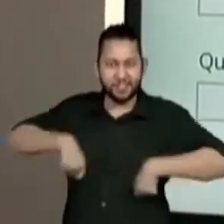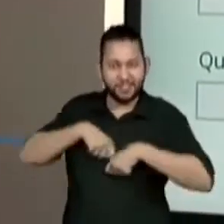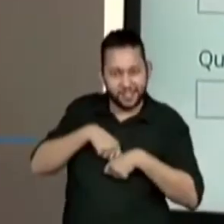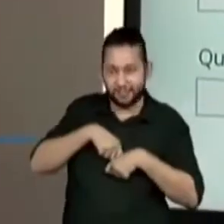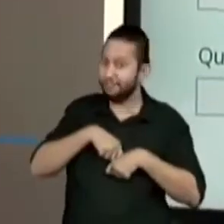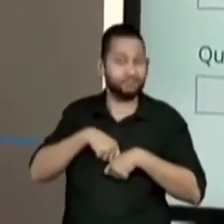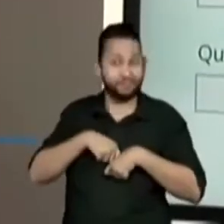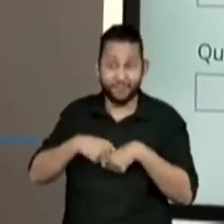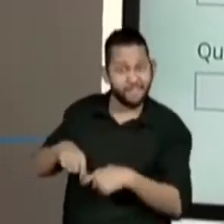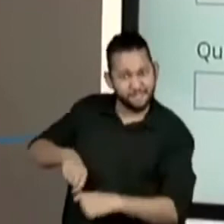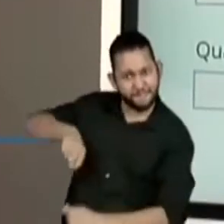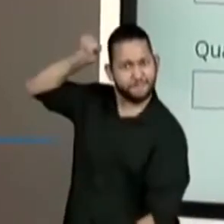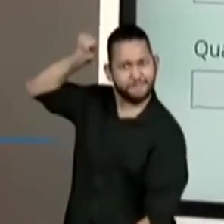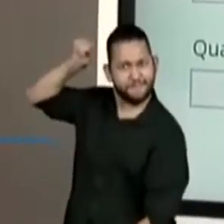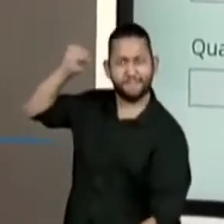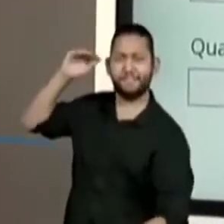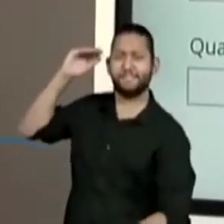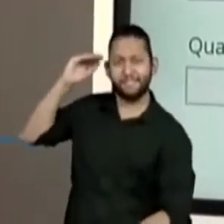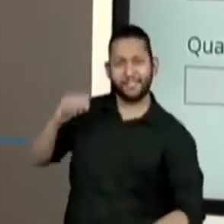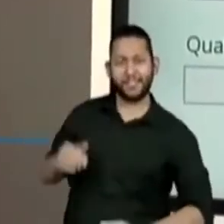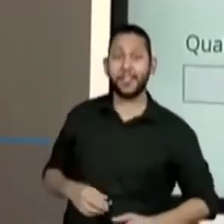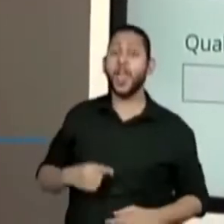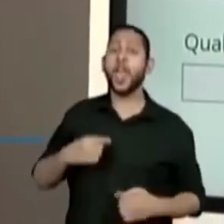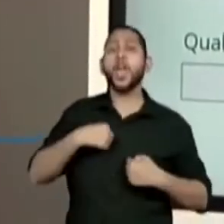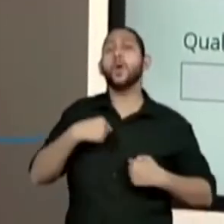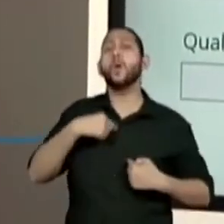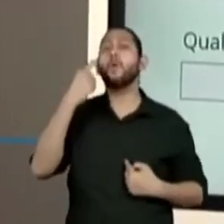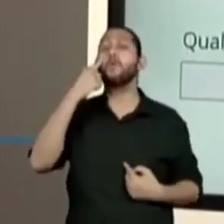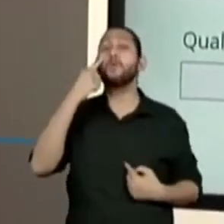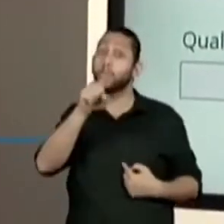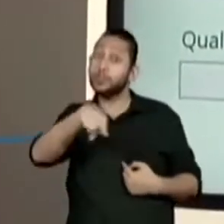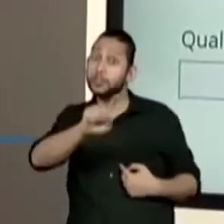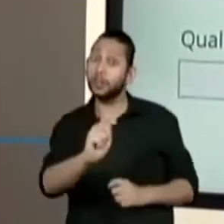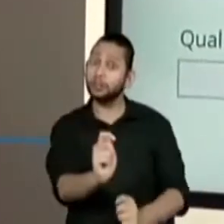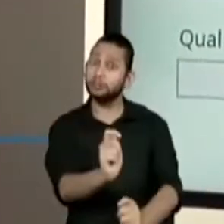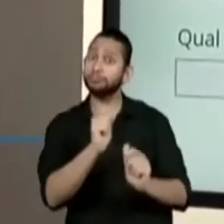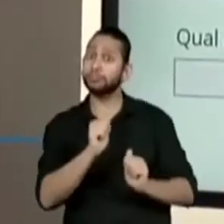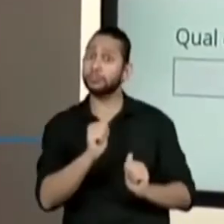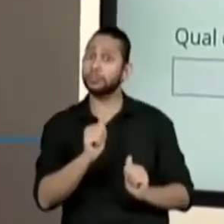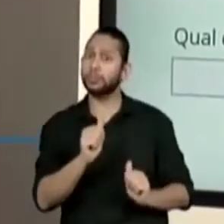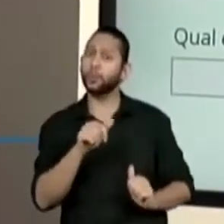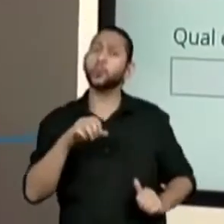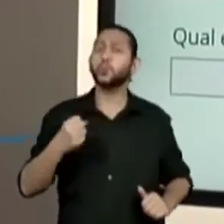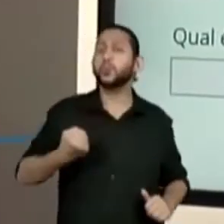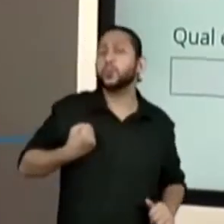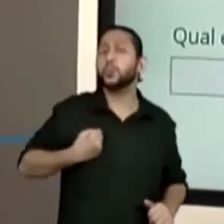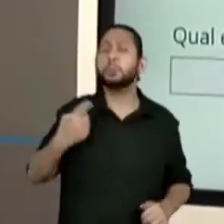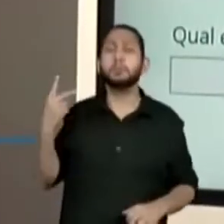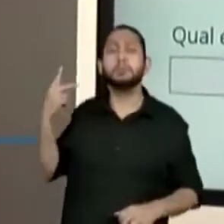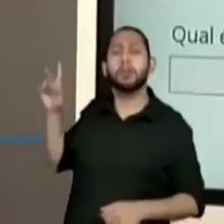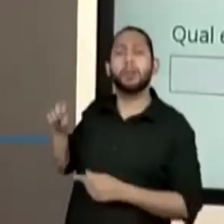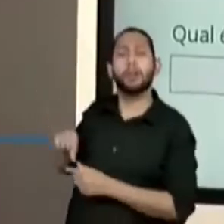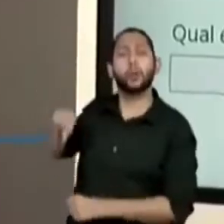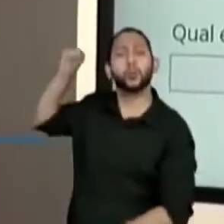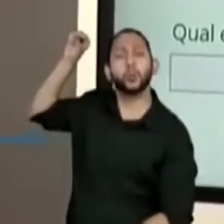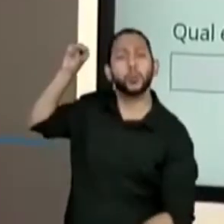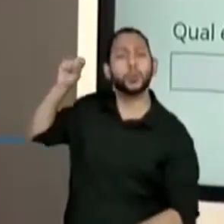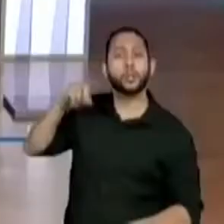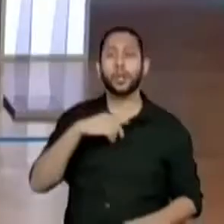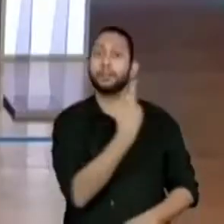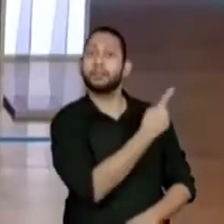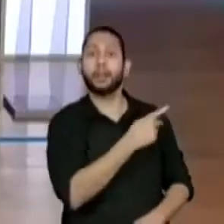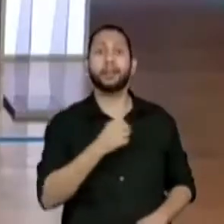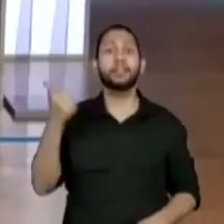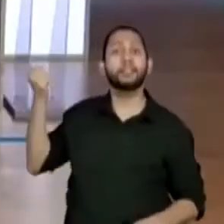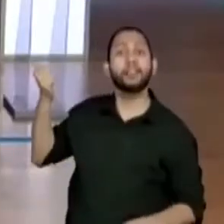caso, vocês vão estimar aí, mas eu vou comprovar aqui. Então, estime à vontade no chat. Bora, traga a resposta.